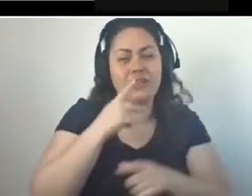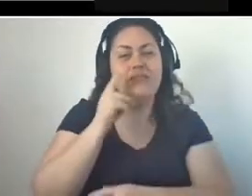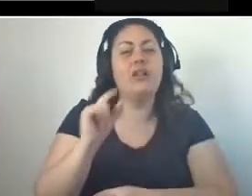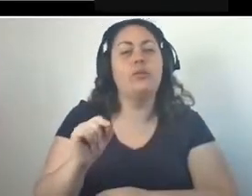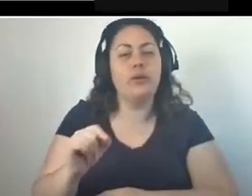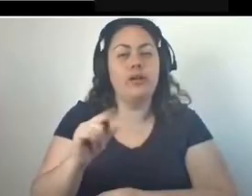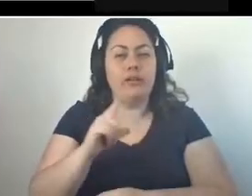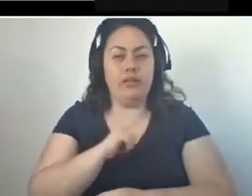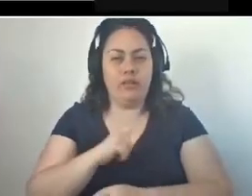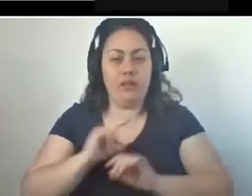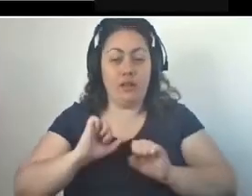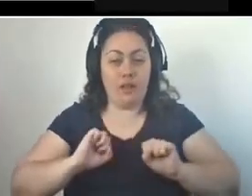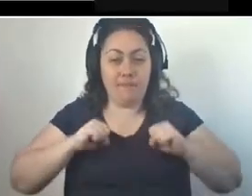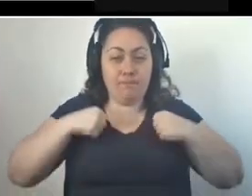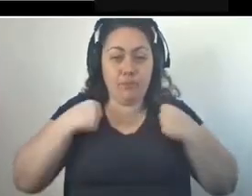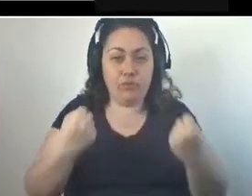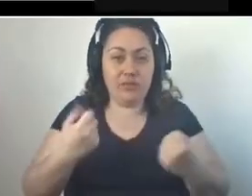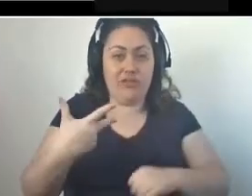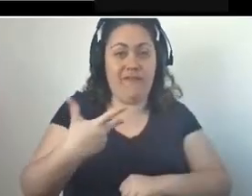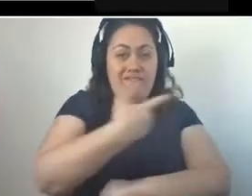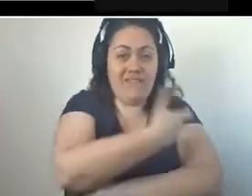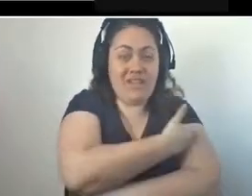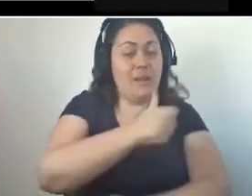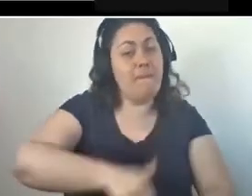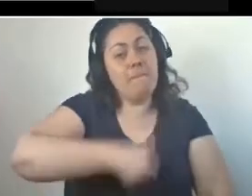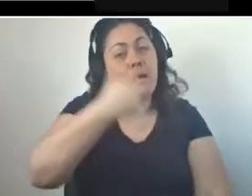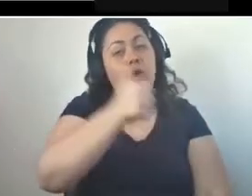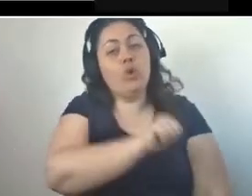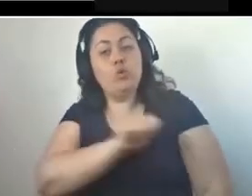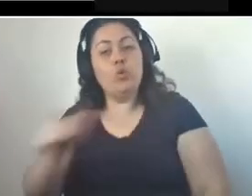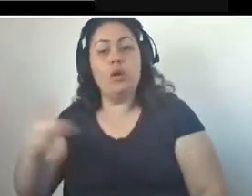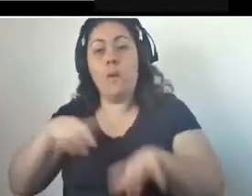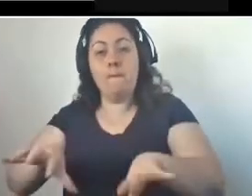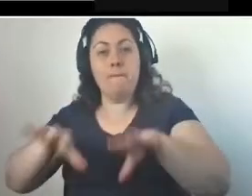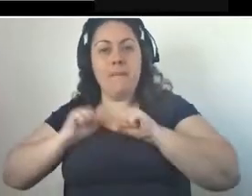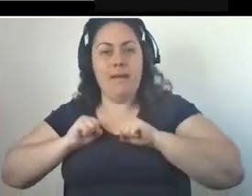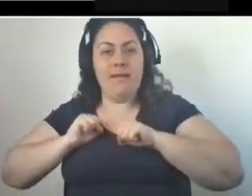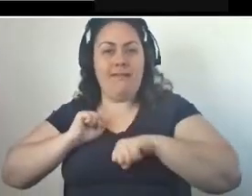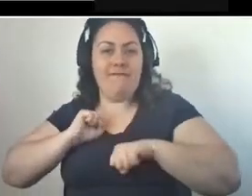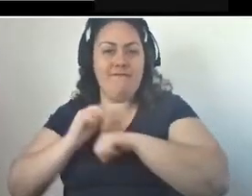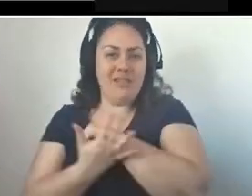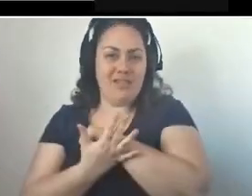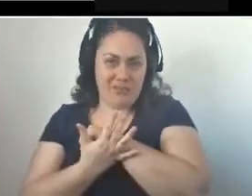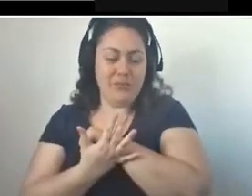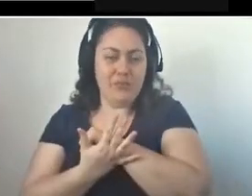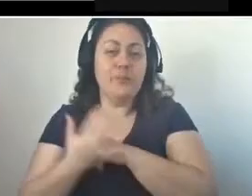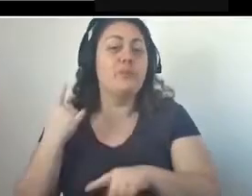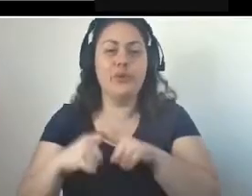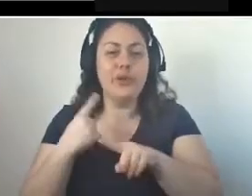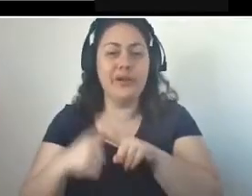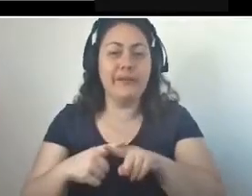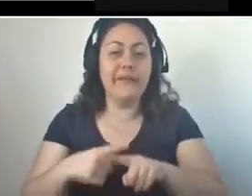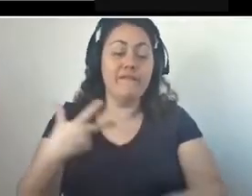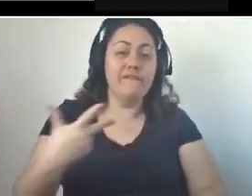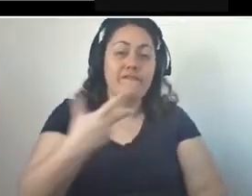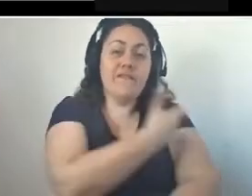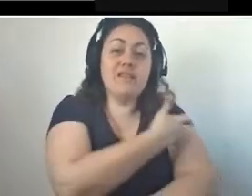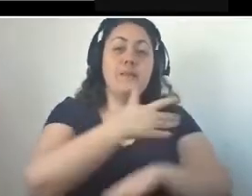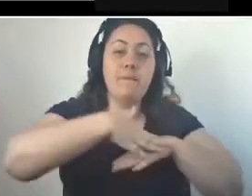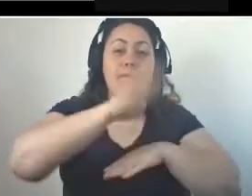vacina vai ser melhor que a gerada pela infecção. Por quê? Vocês já viram que ela vai ser mais uniforme, porque as vacinas, elas